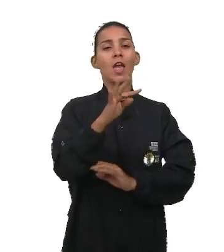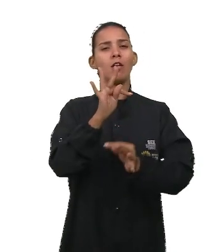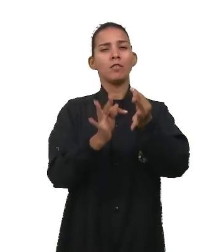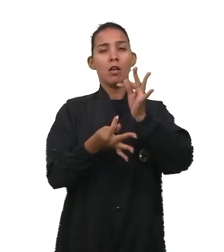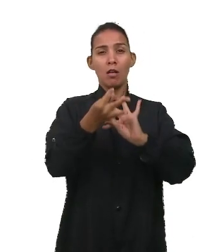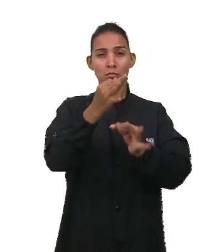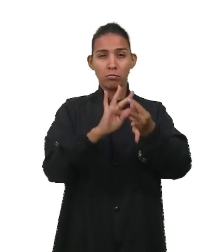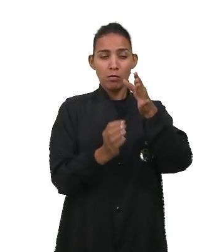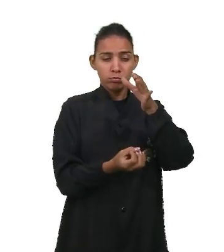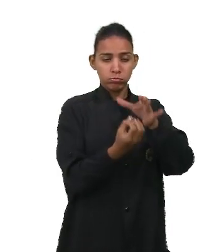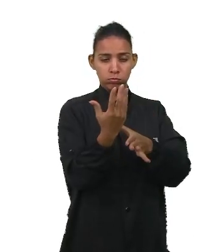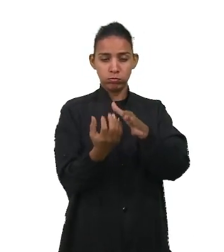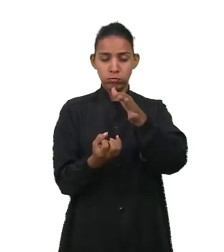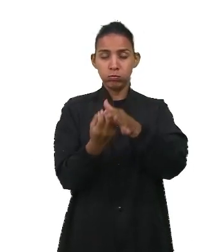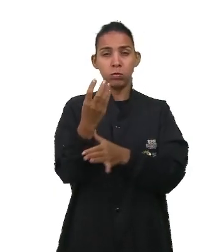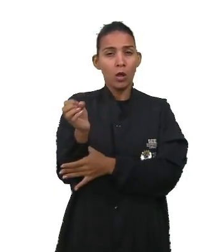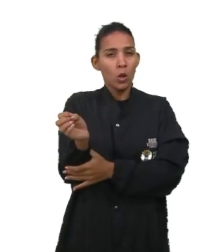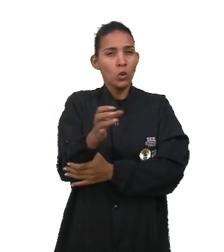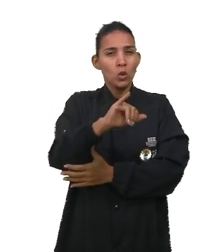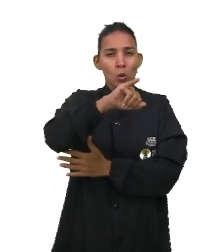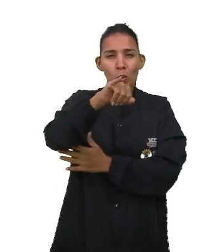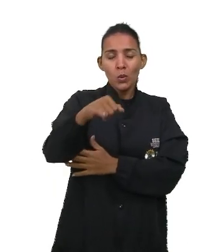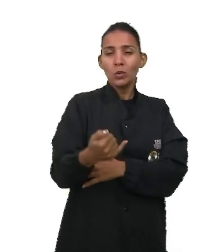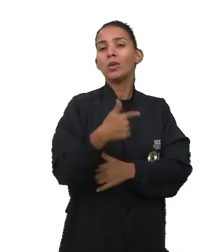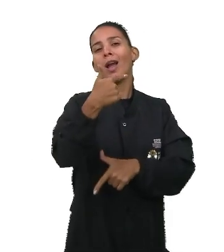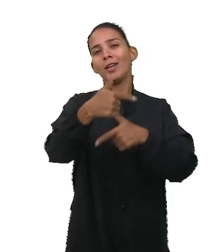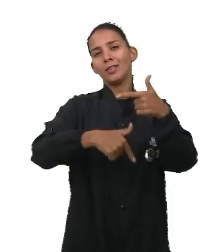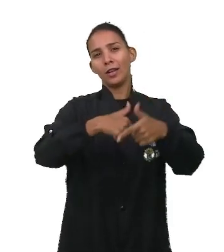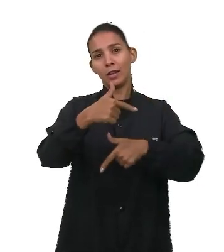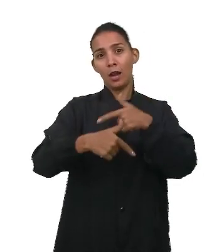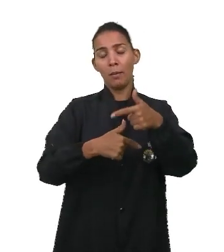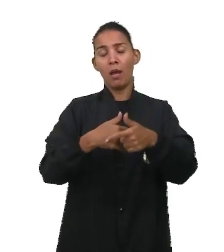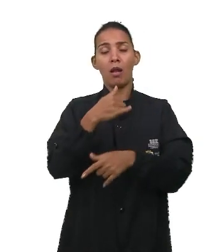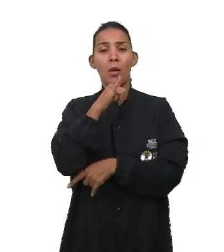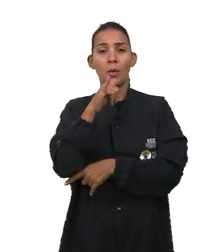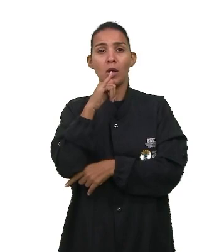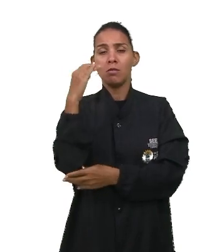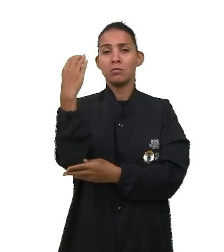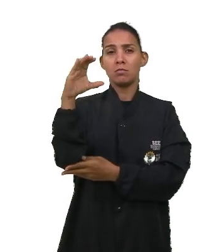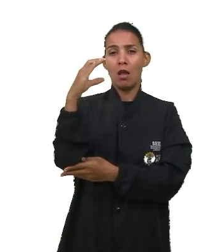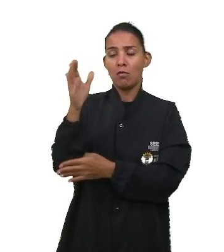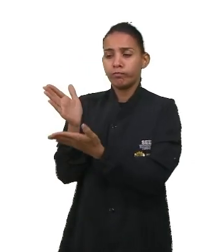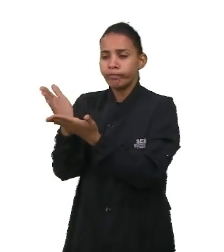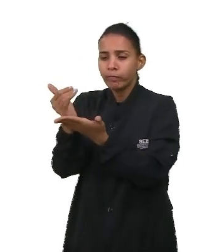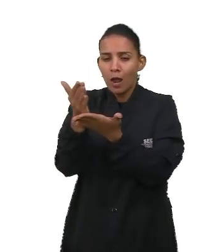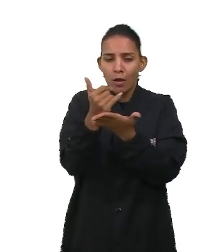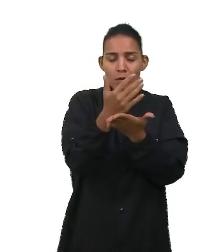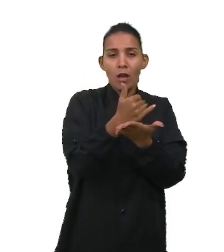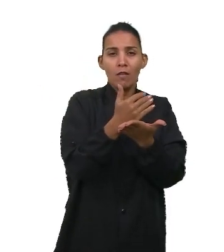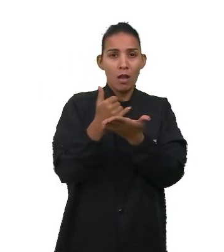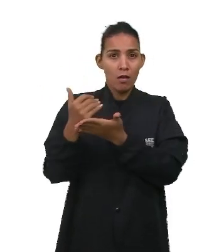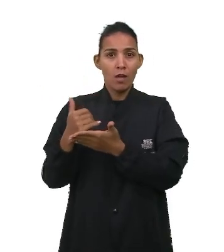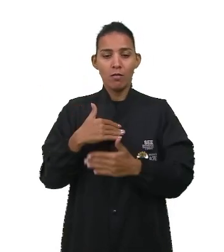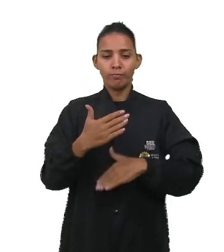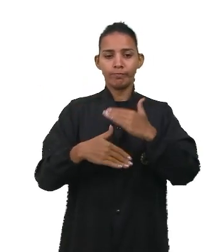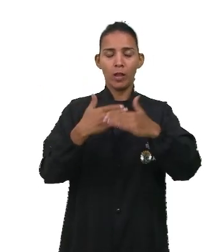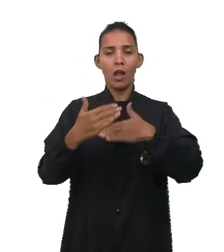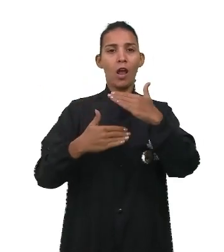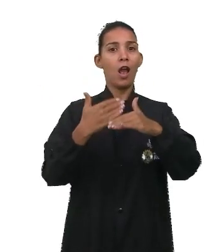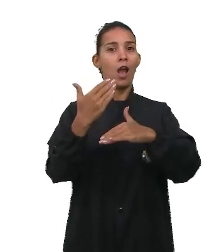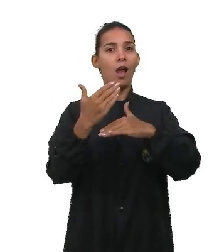novas oportunidades de trabalho, como cientistas de dados, desenvolvedores de